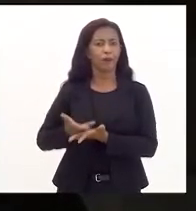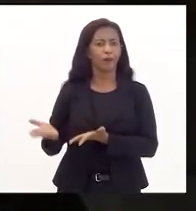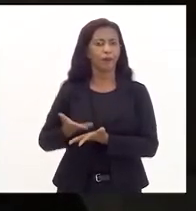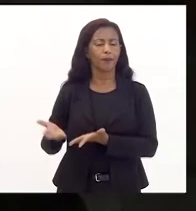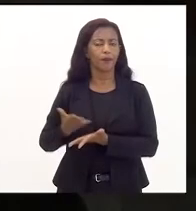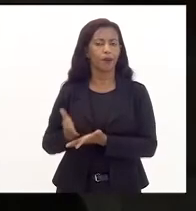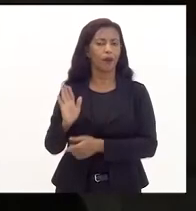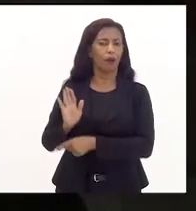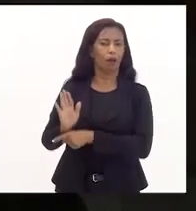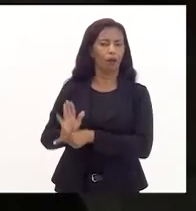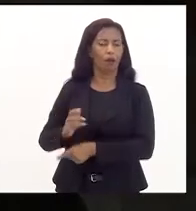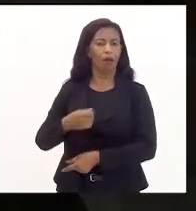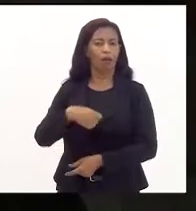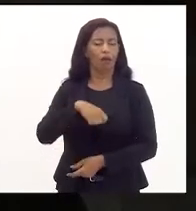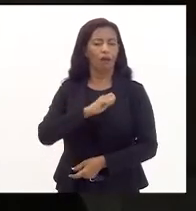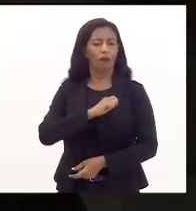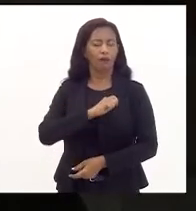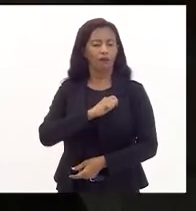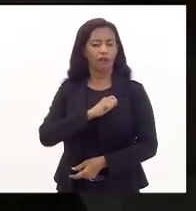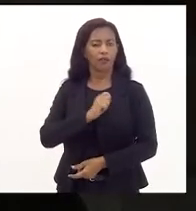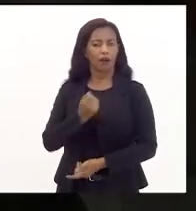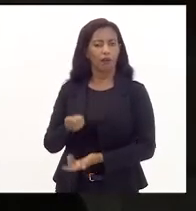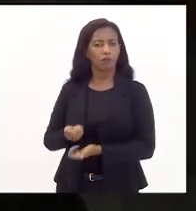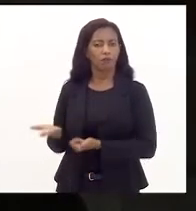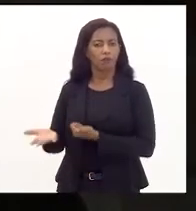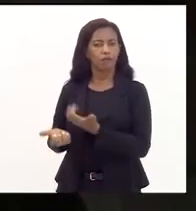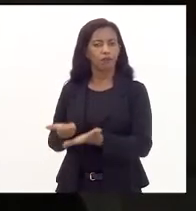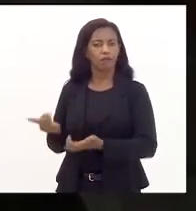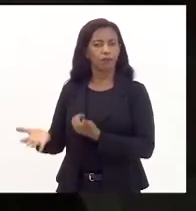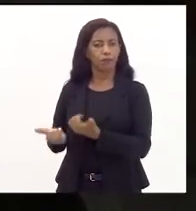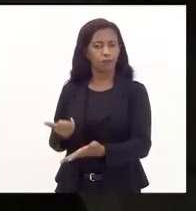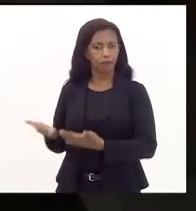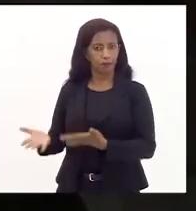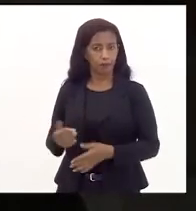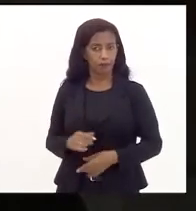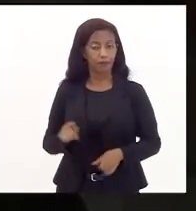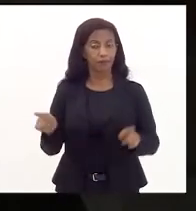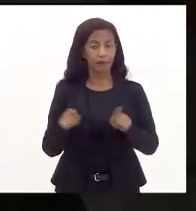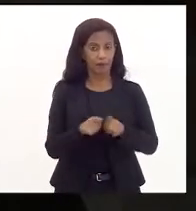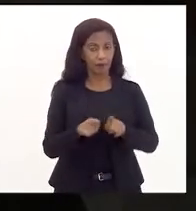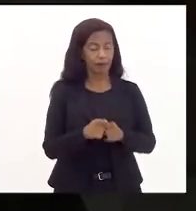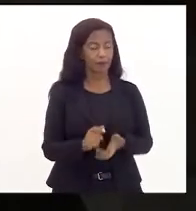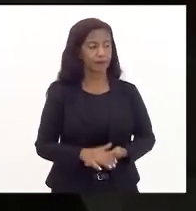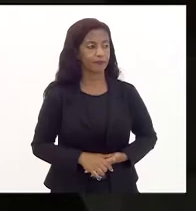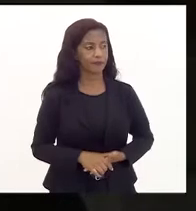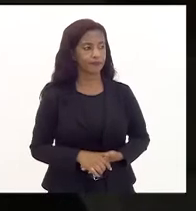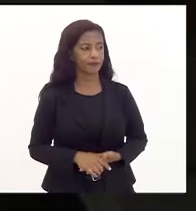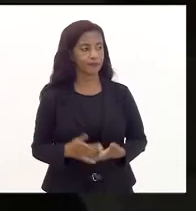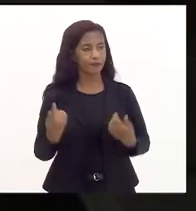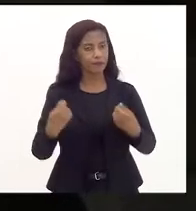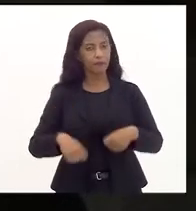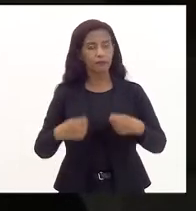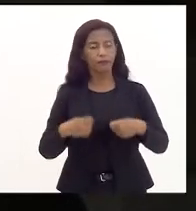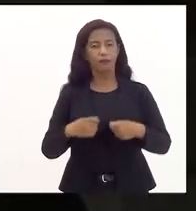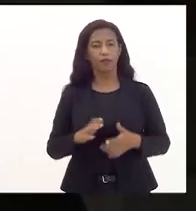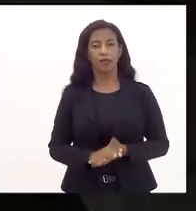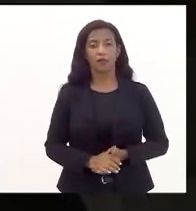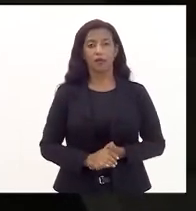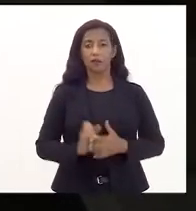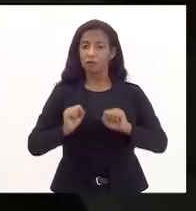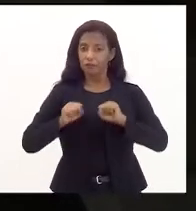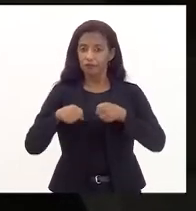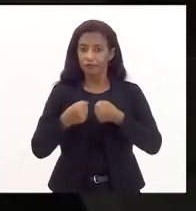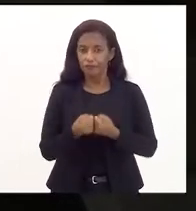fiscais concedidos. Ainda mais, senhor presidente, a necessidade